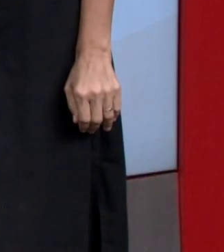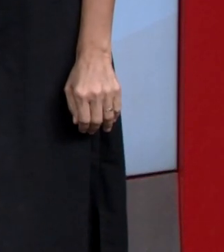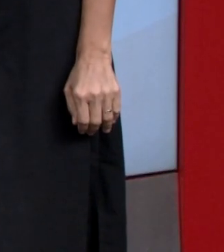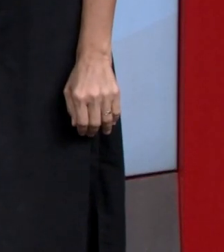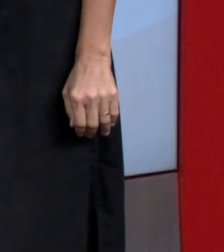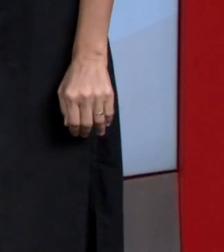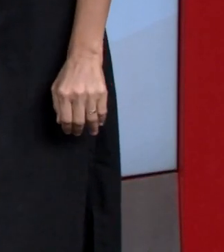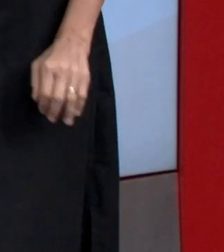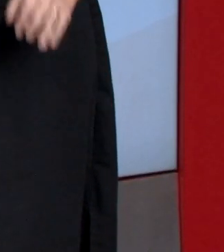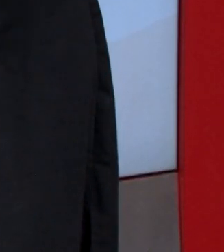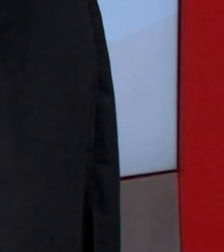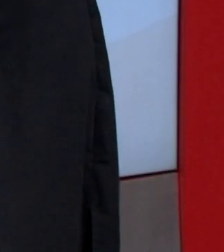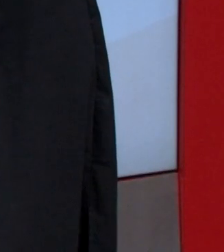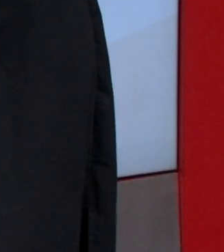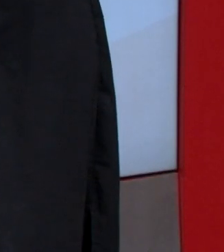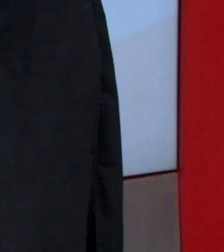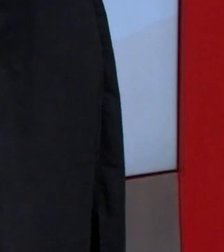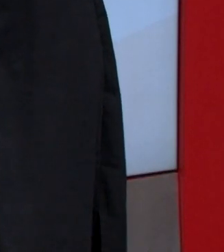amor,